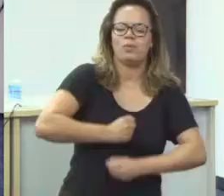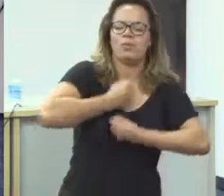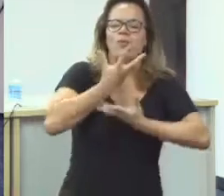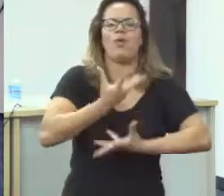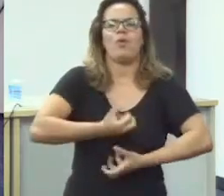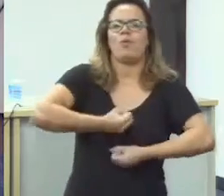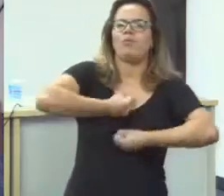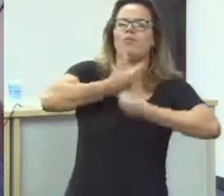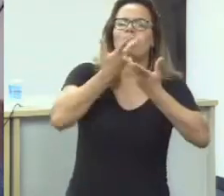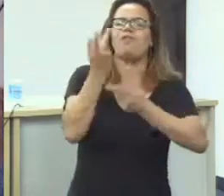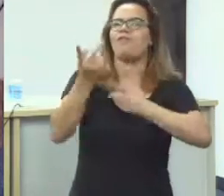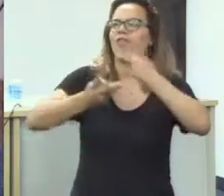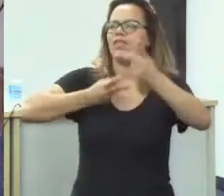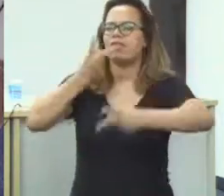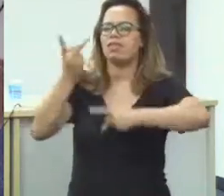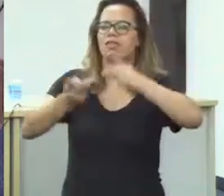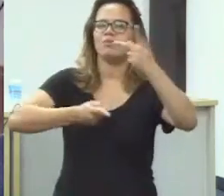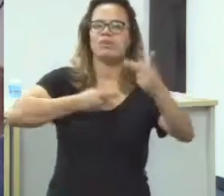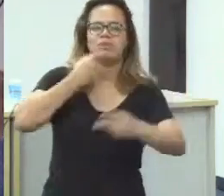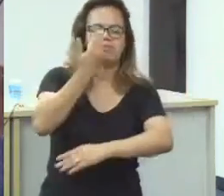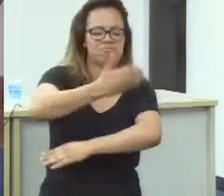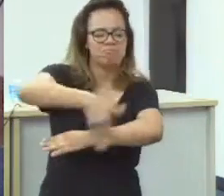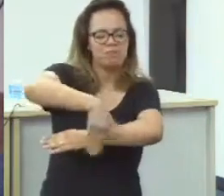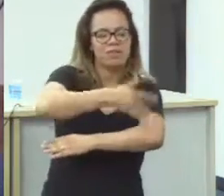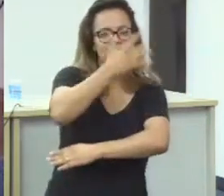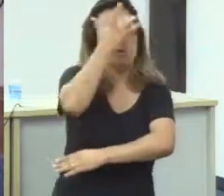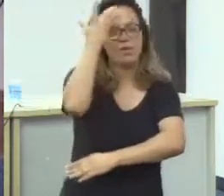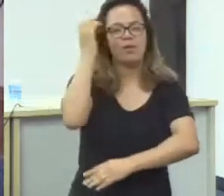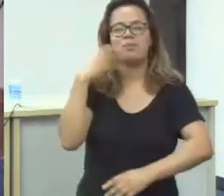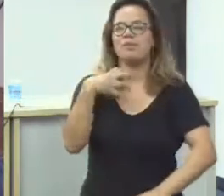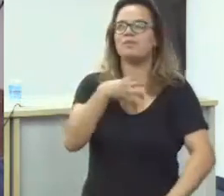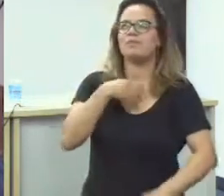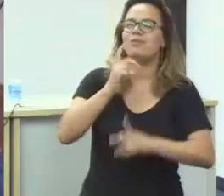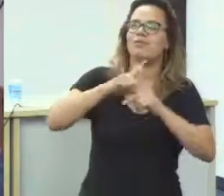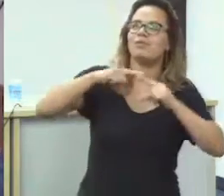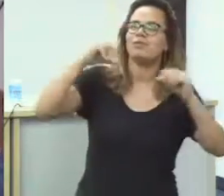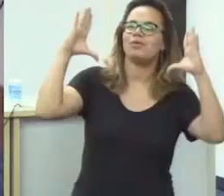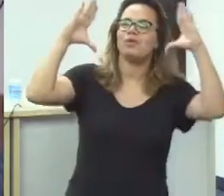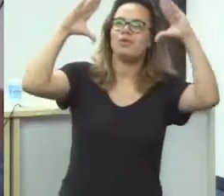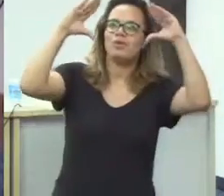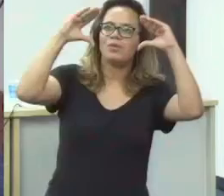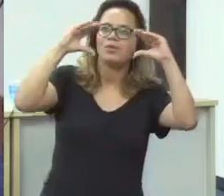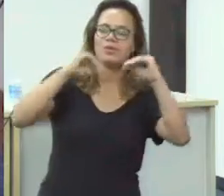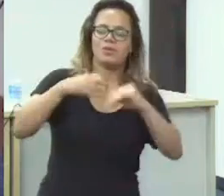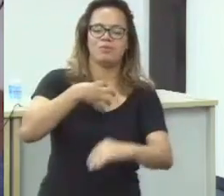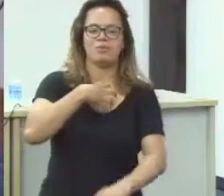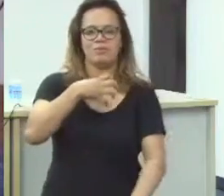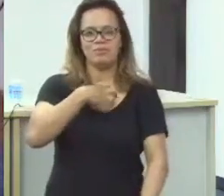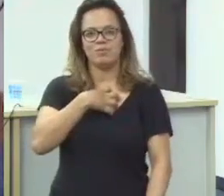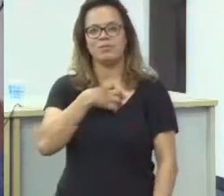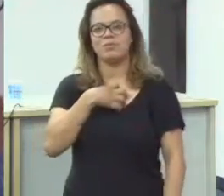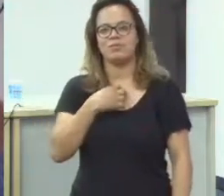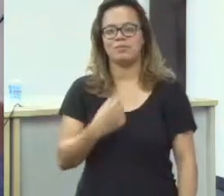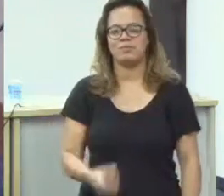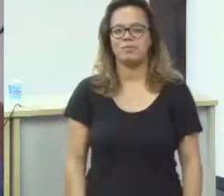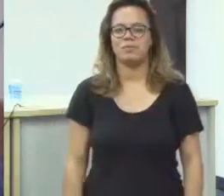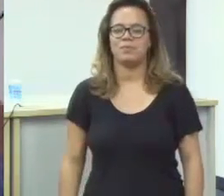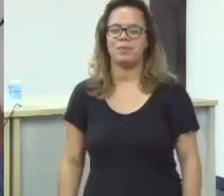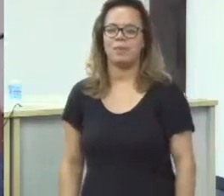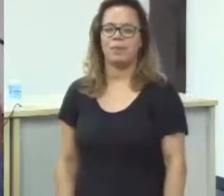na Gisele, tá na lua que em noite inspirada vai alumiando a estrada do Urubu.